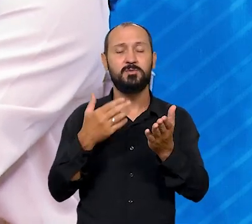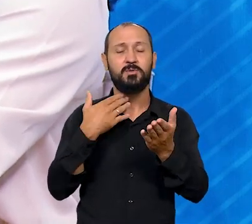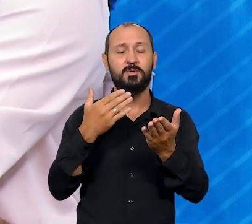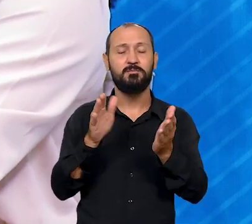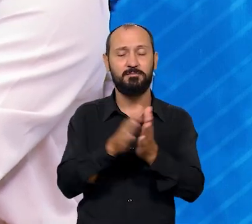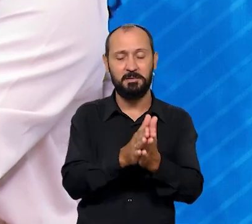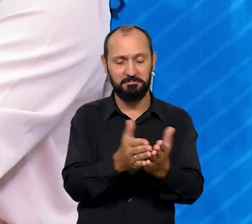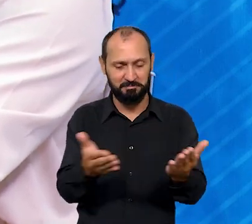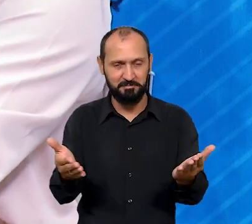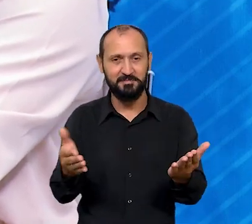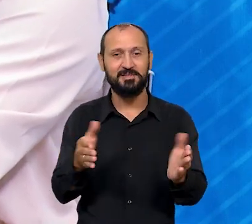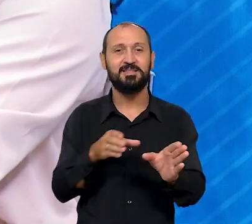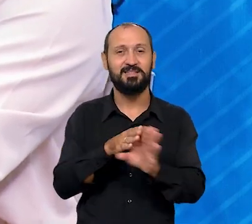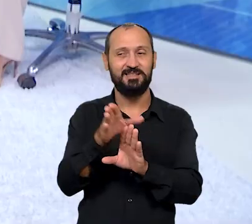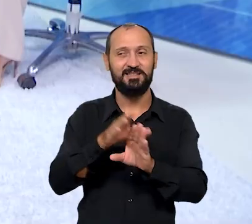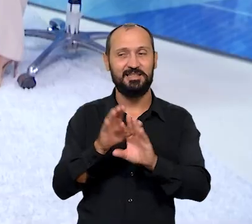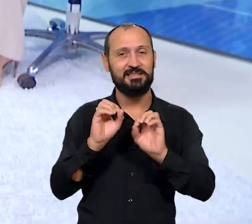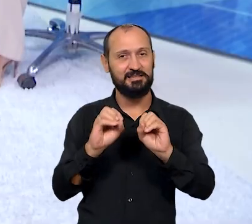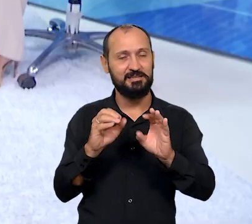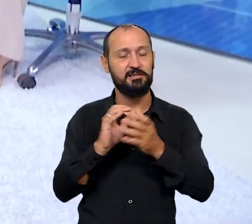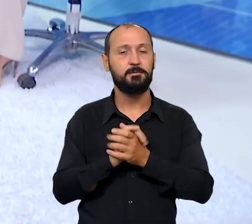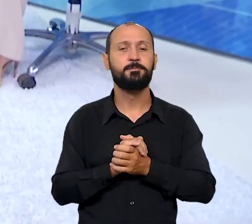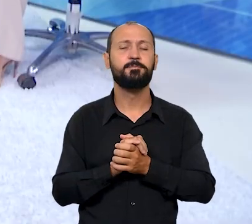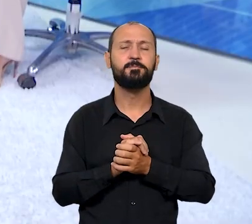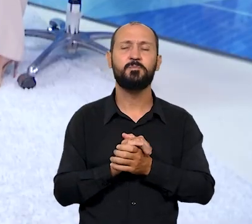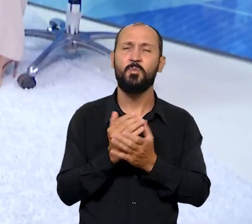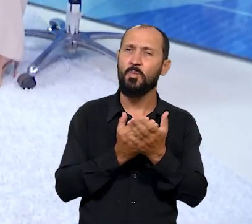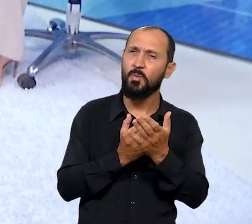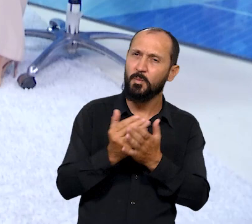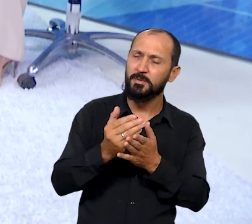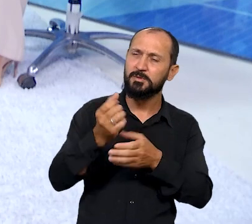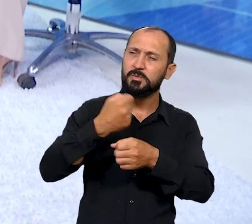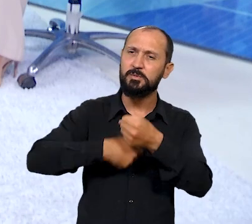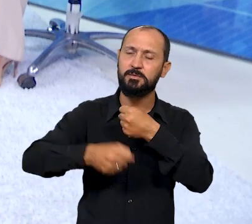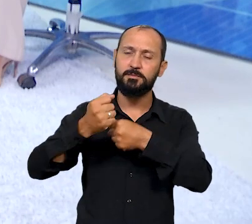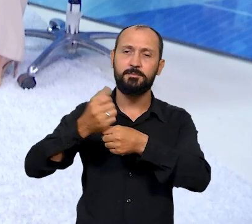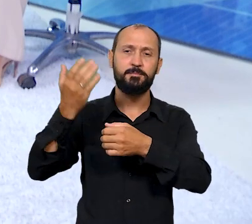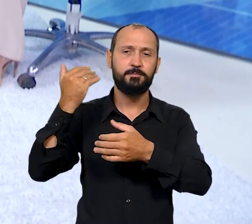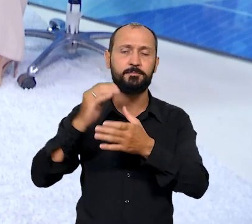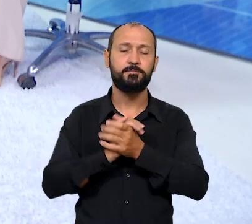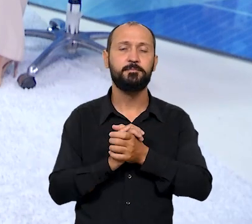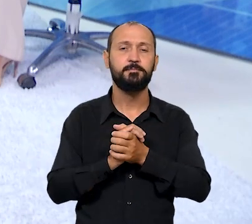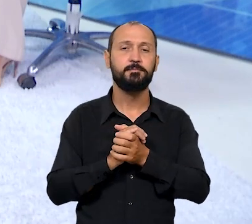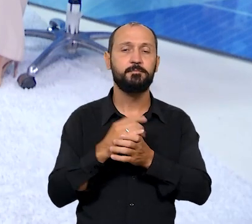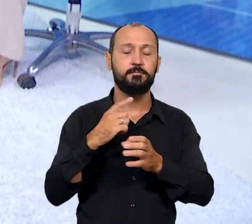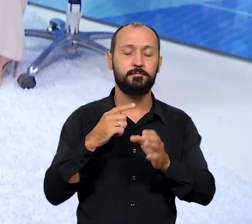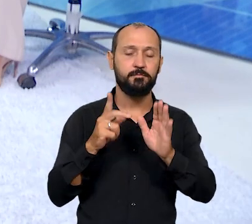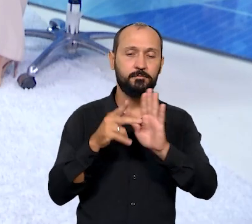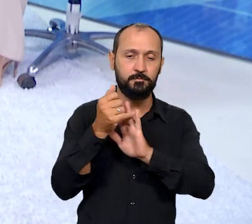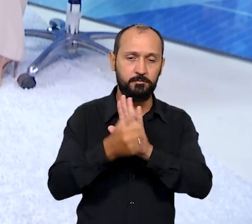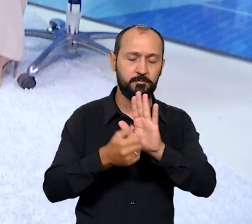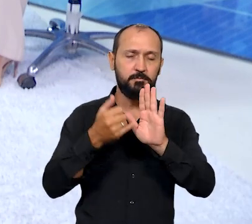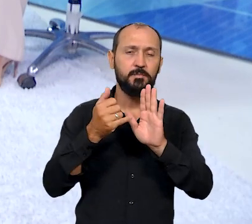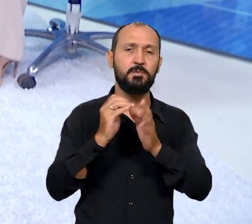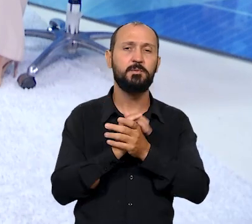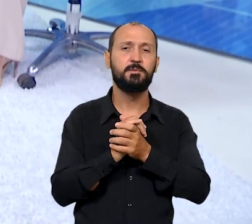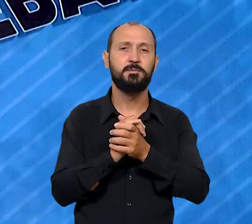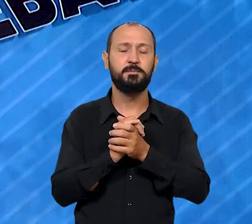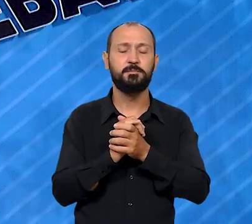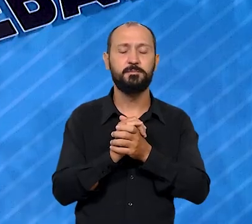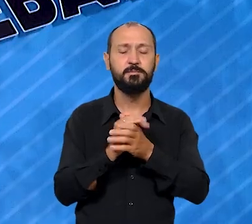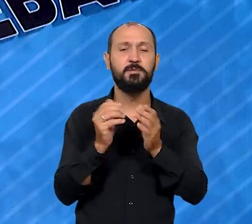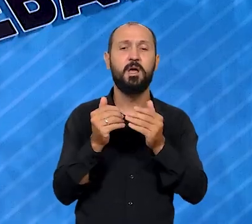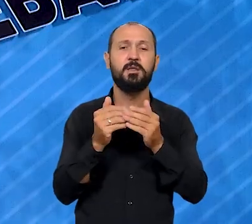comissão lançou uma cartilha, né? Nós lançamos essa cartilha, desde o início do ano passado, nós estávamos com um